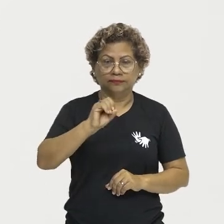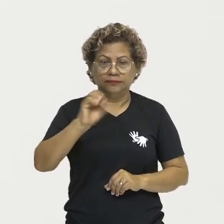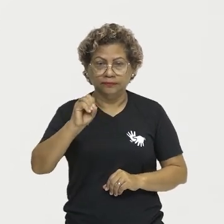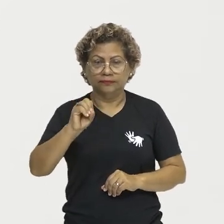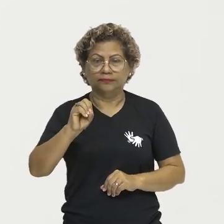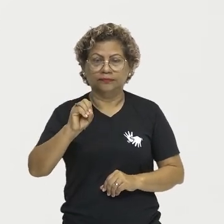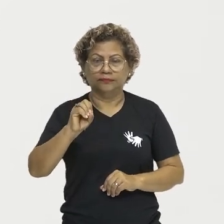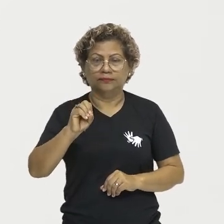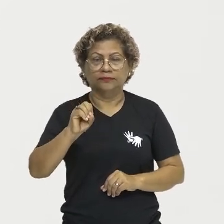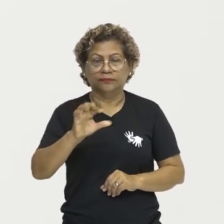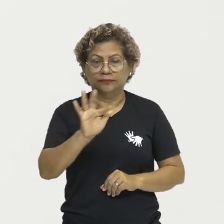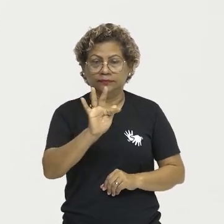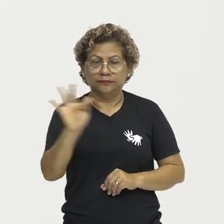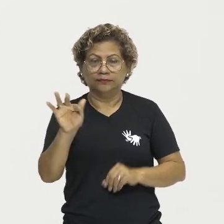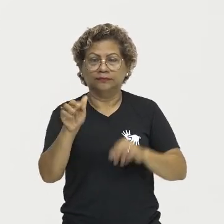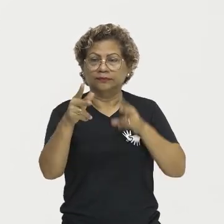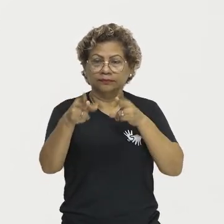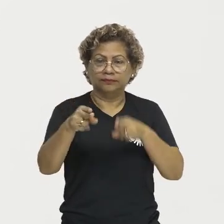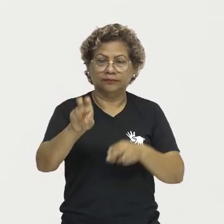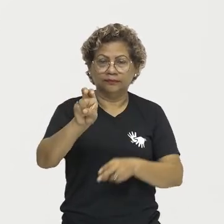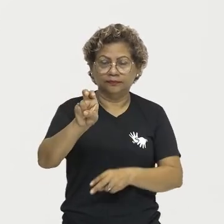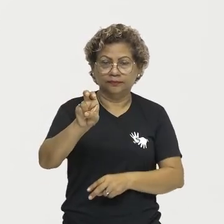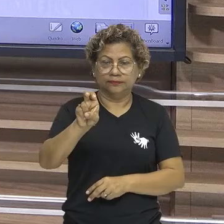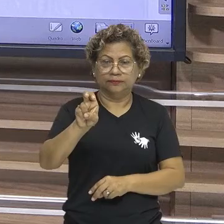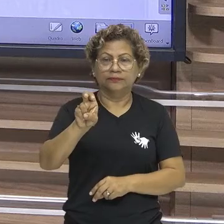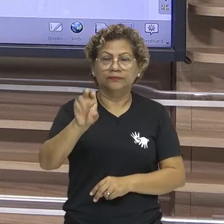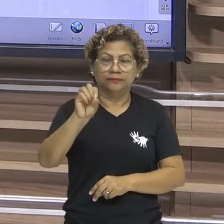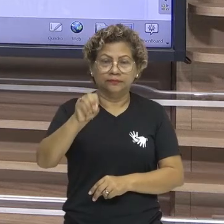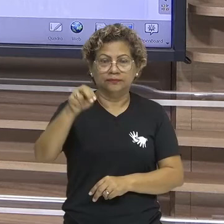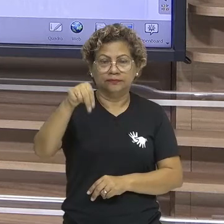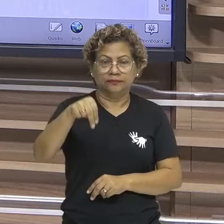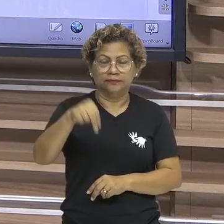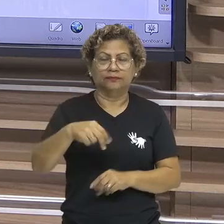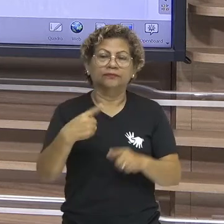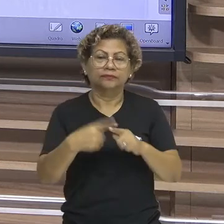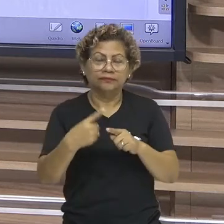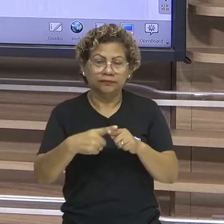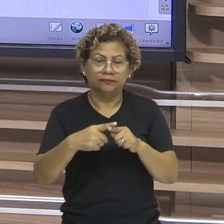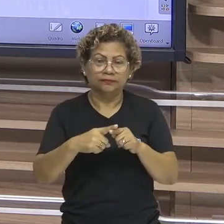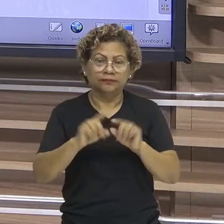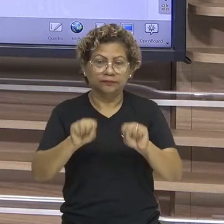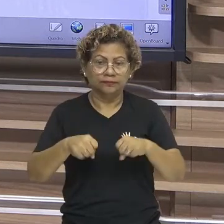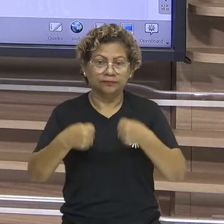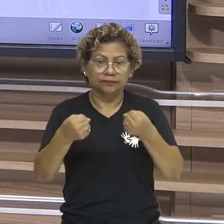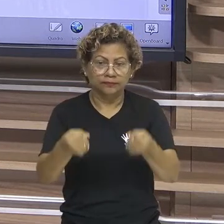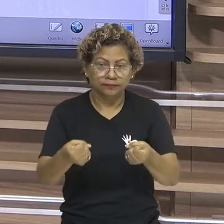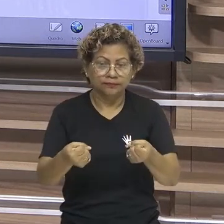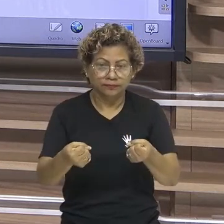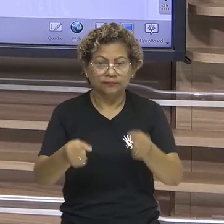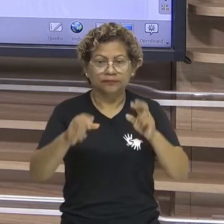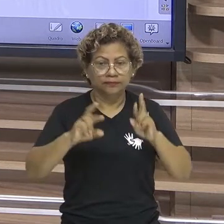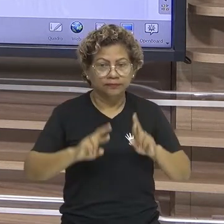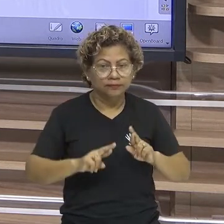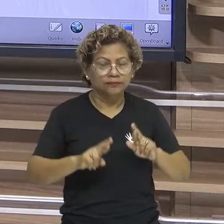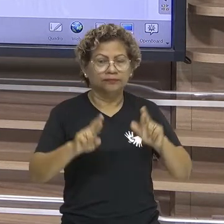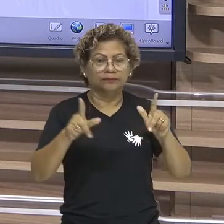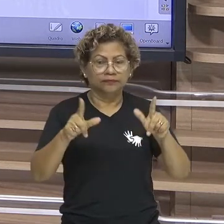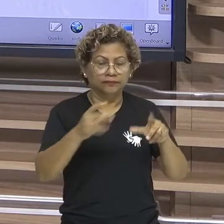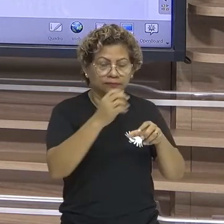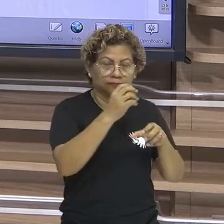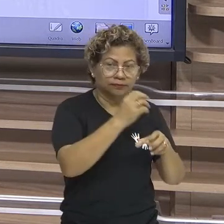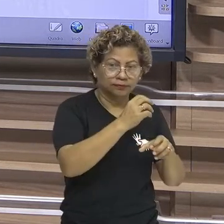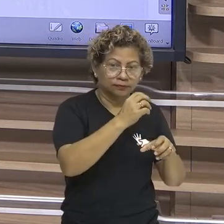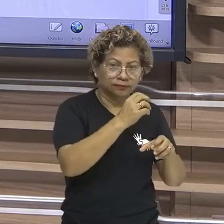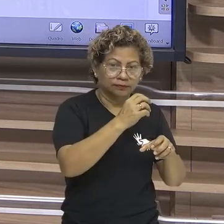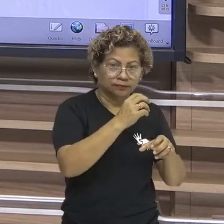newtons. Veja que agora o valor foi diferente, porque as forças foram aplicadas de maneira diferente, fazendo 90